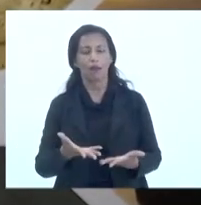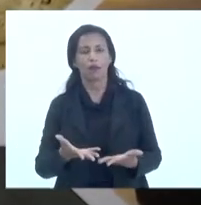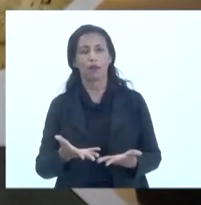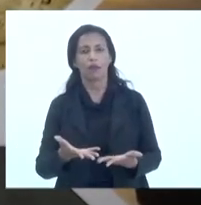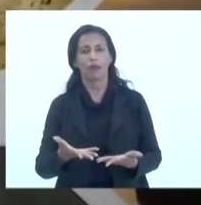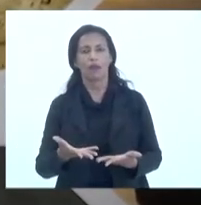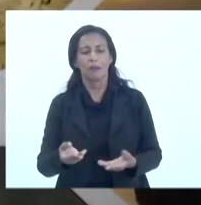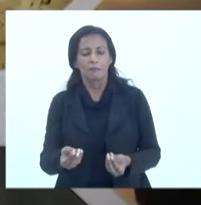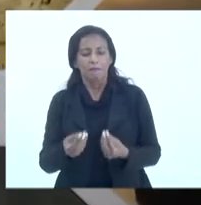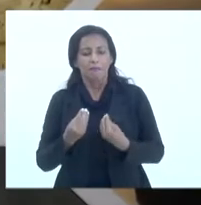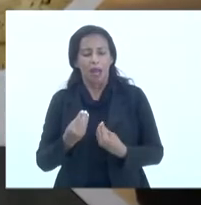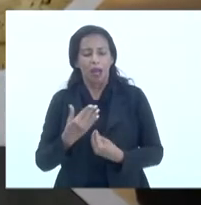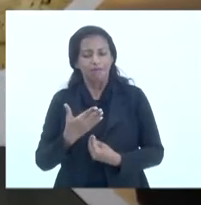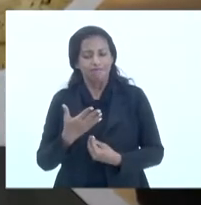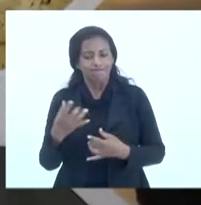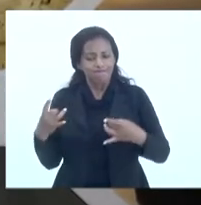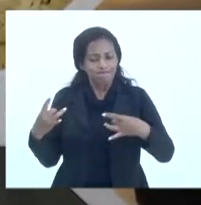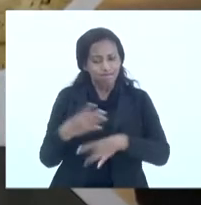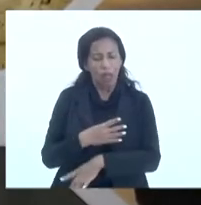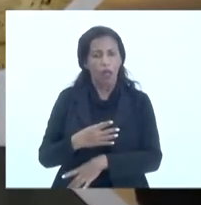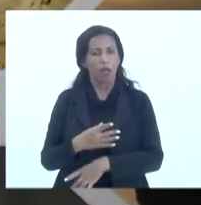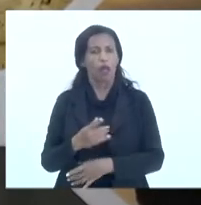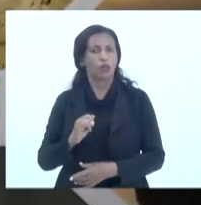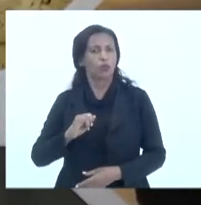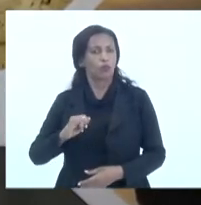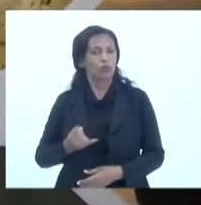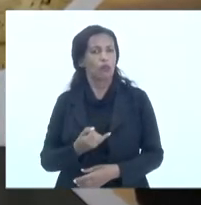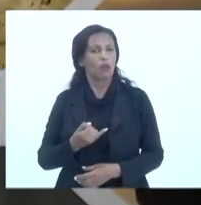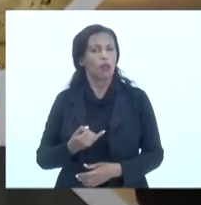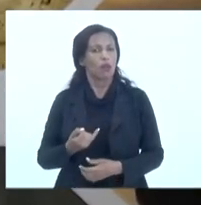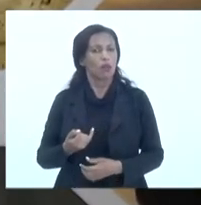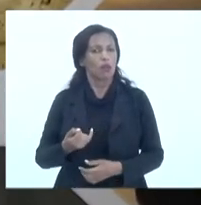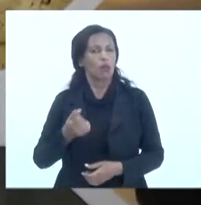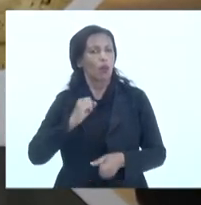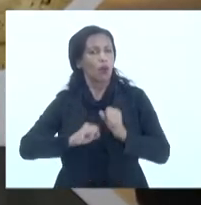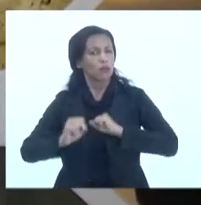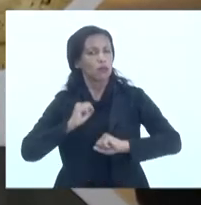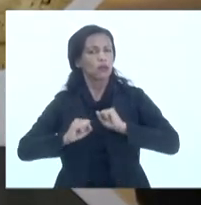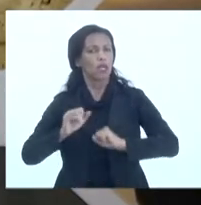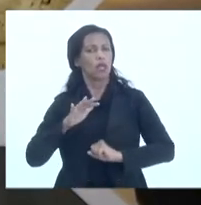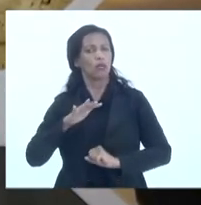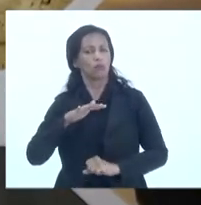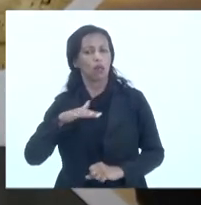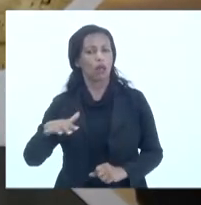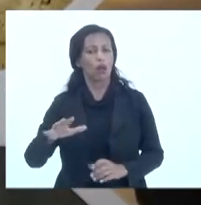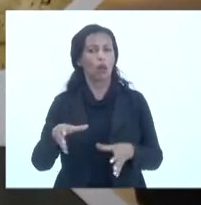para saciar, para cumprir a sua missão e o anseio da nossa comunidade.